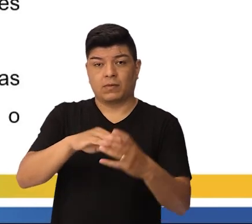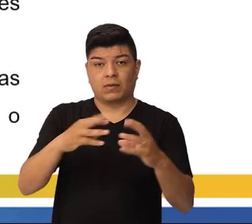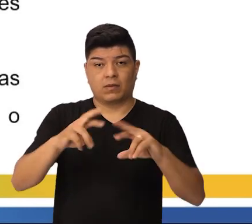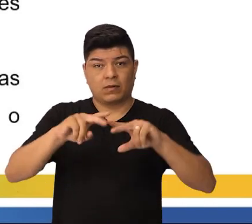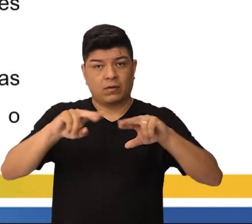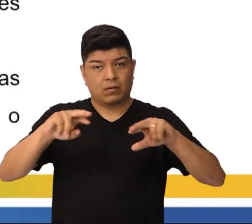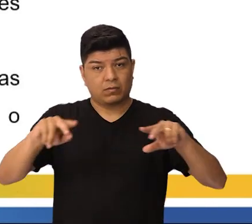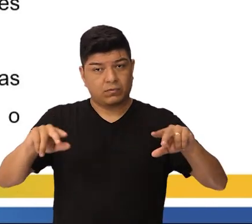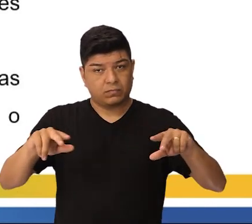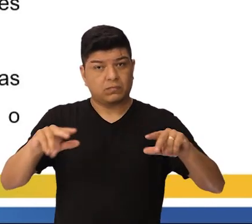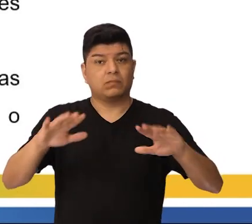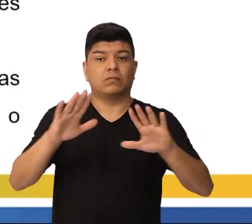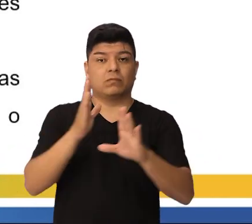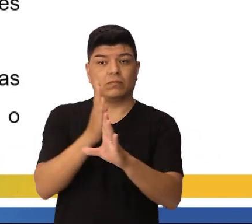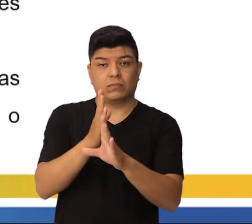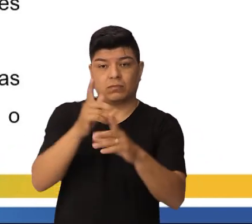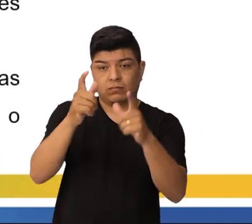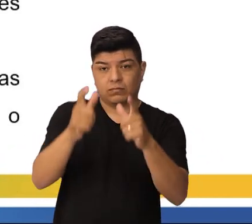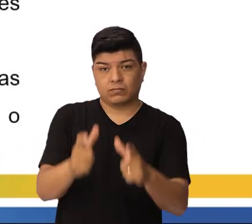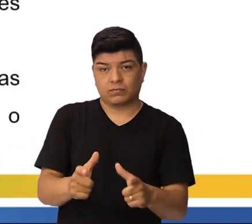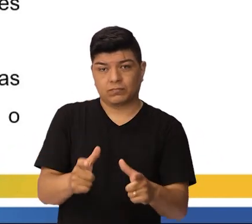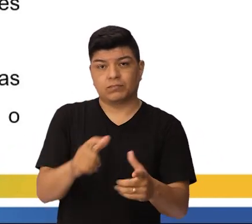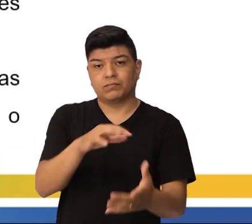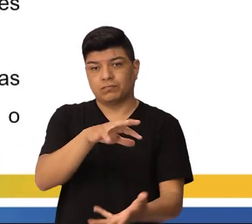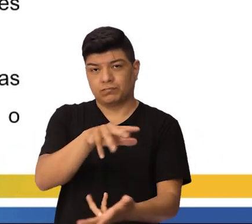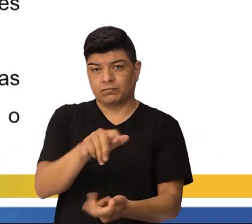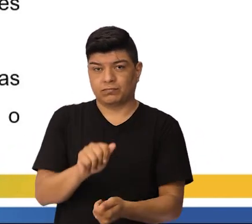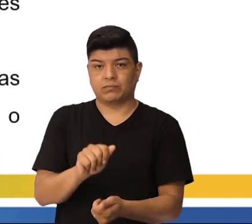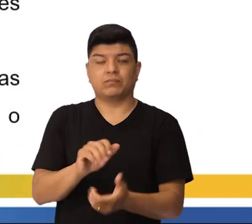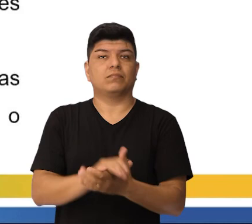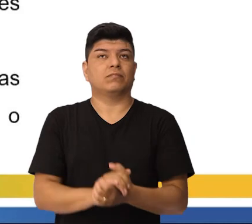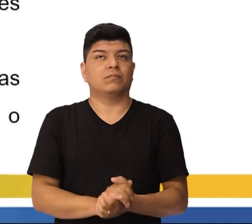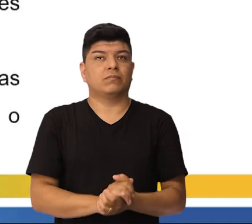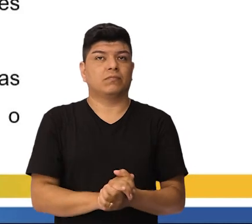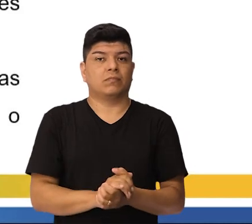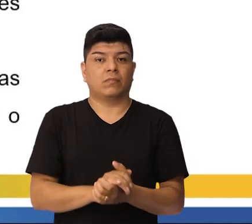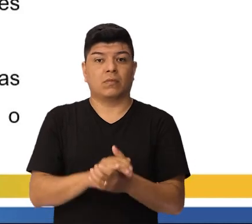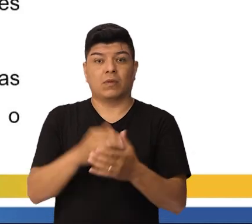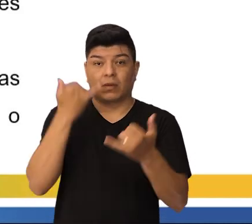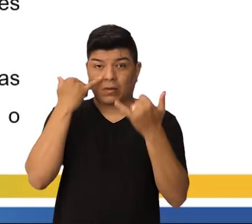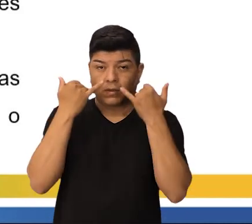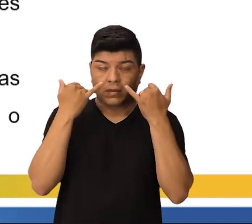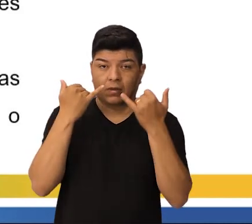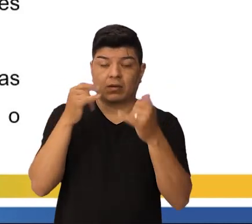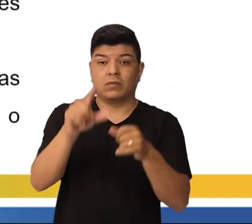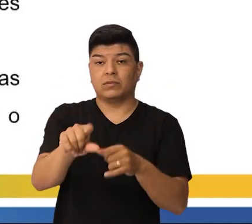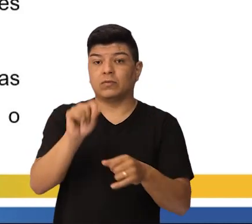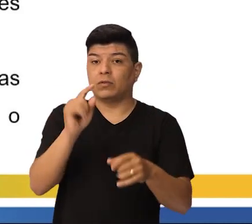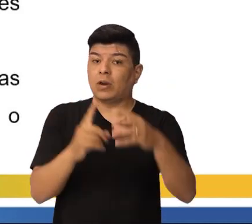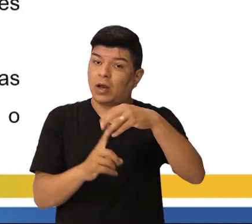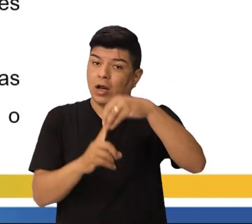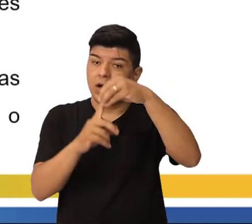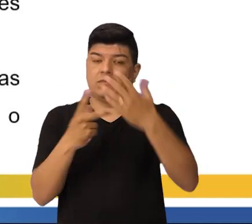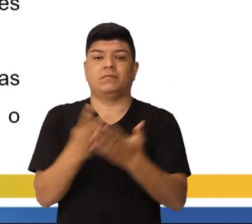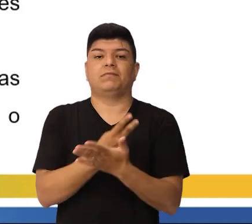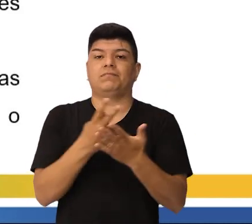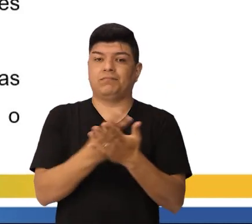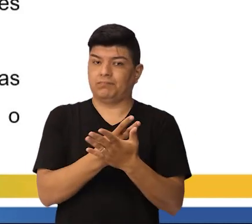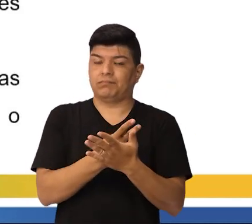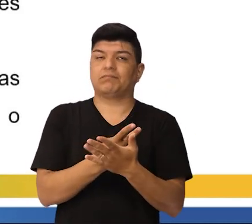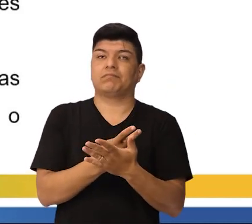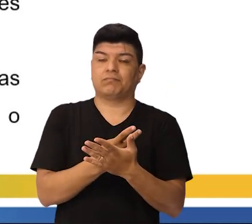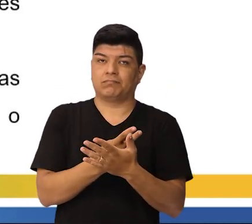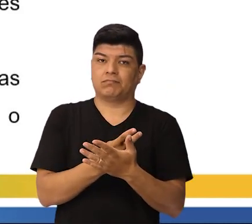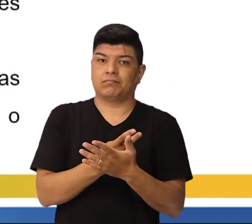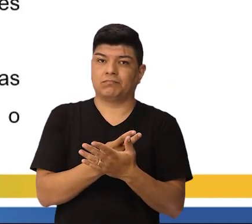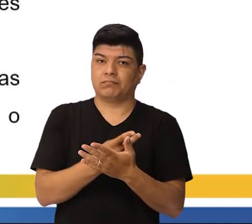distintas, dependendo da localização do mundo. Com base na informação acima, marque a única incorreta. Não vá